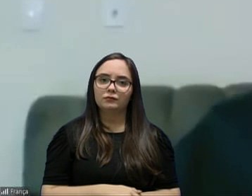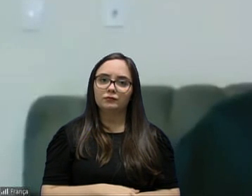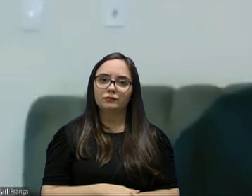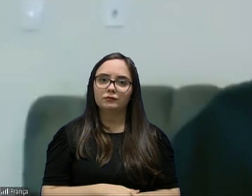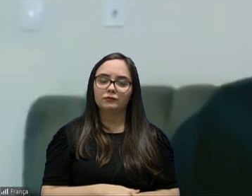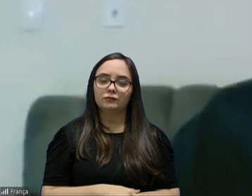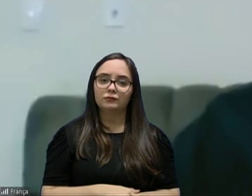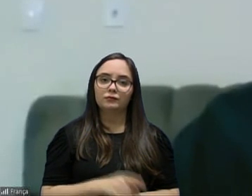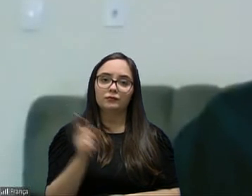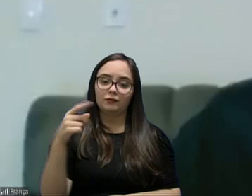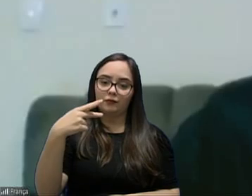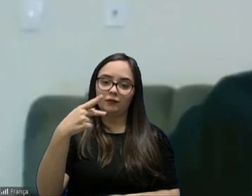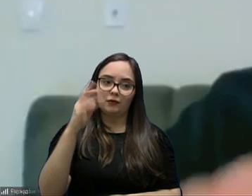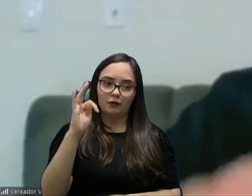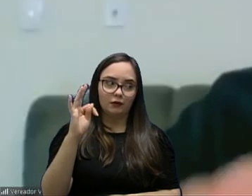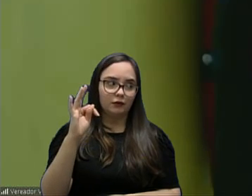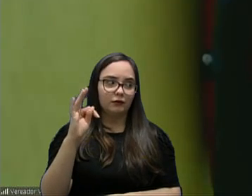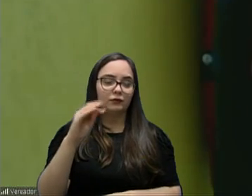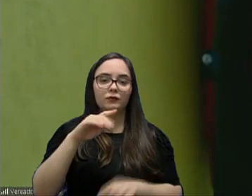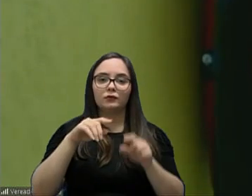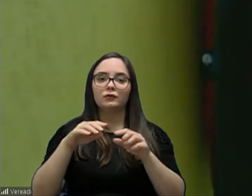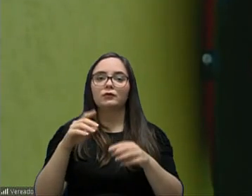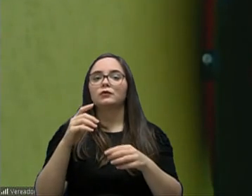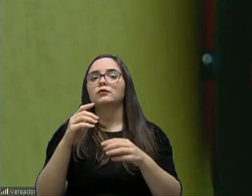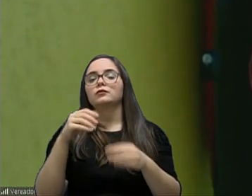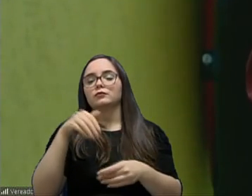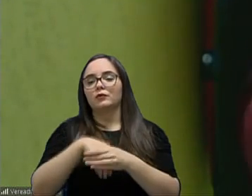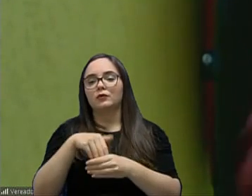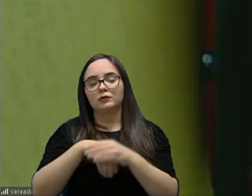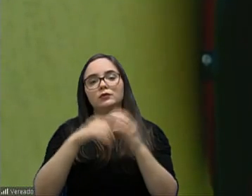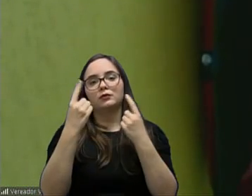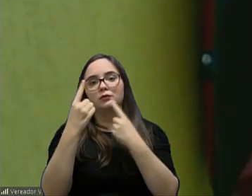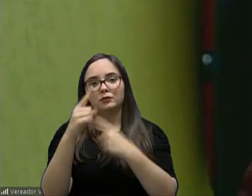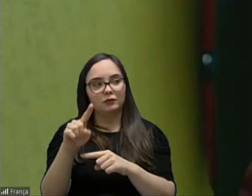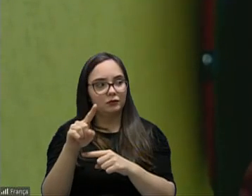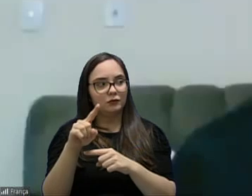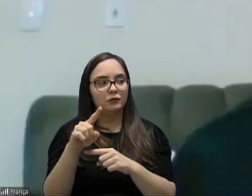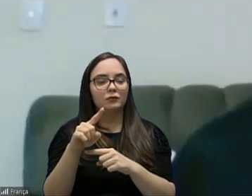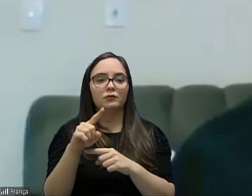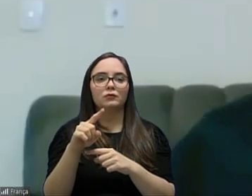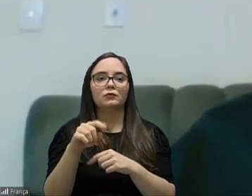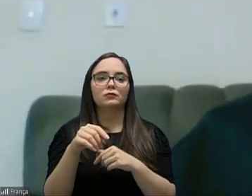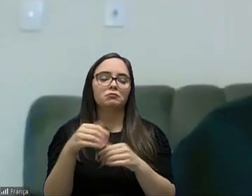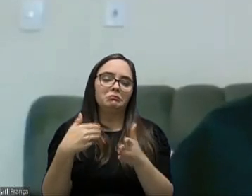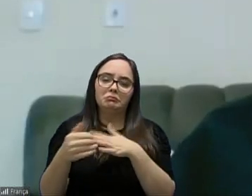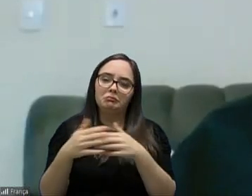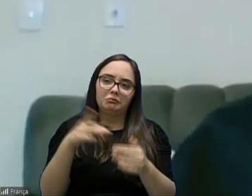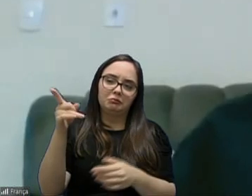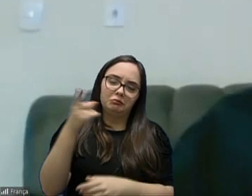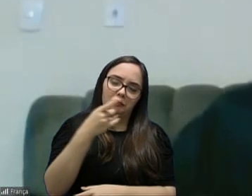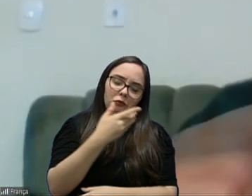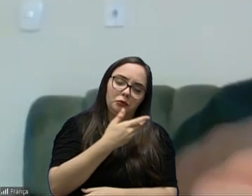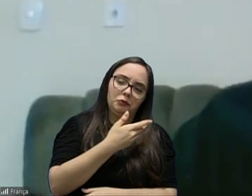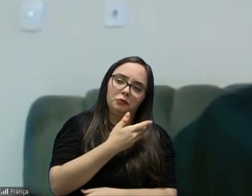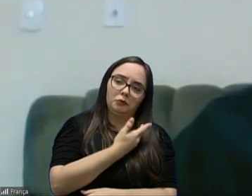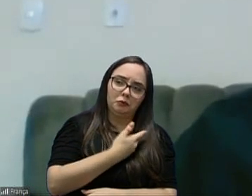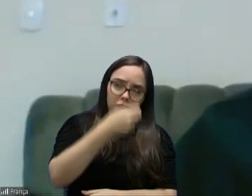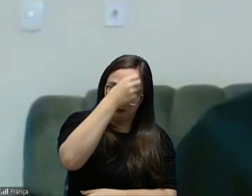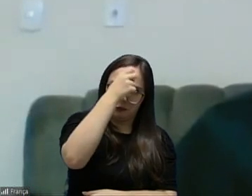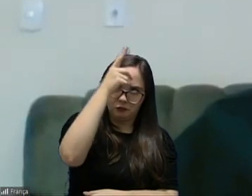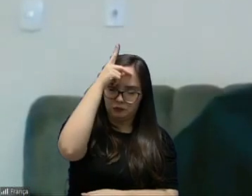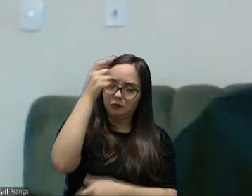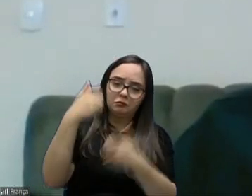Agora, a bancada do PT votará contra esse projeto, seja qual for os argumentos do Executivo. Nós somos obrigados a votar,